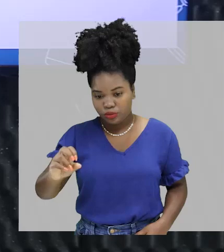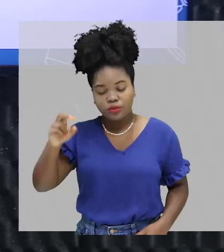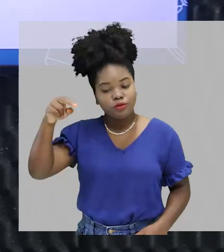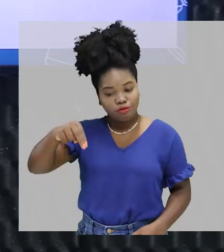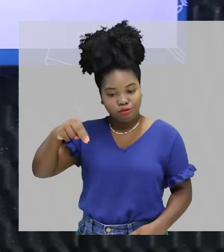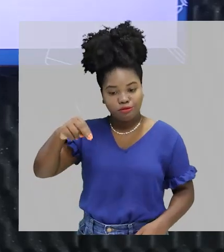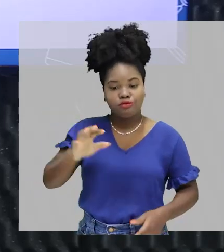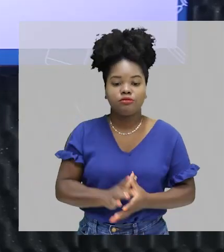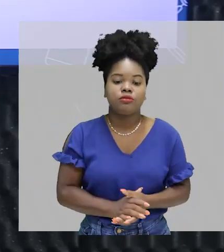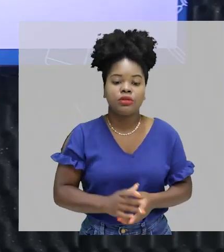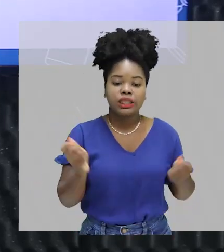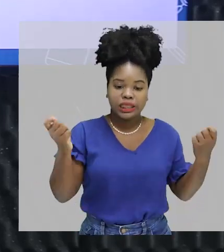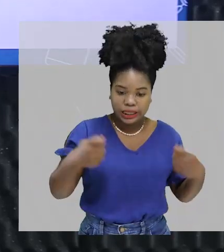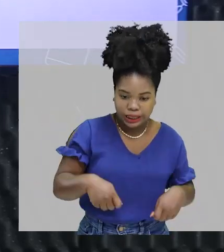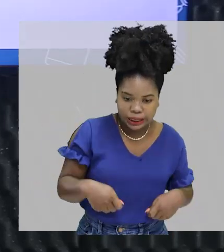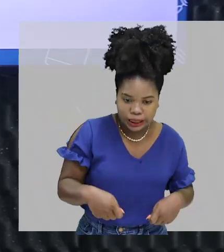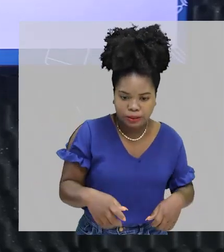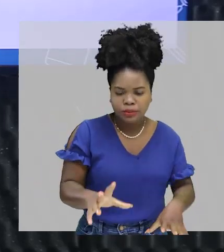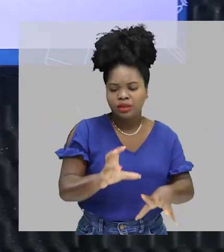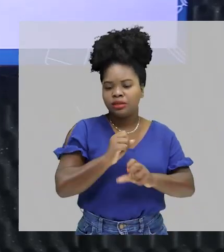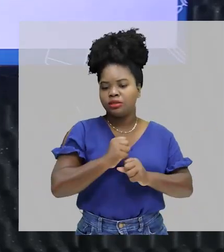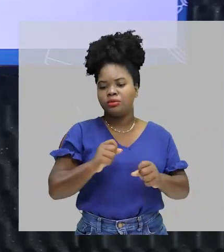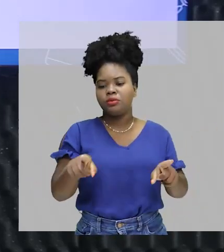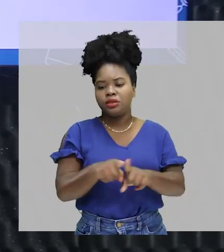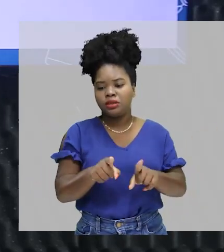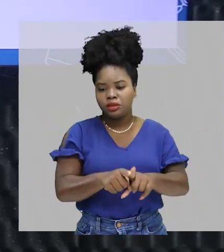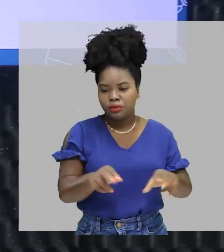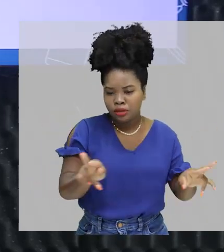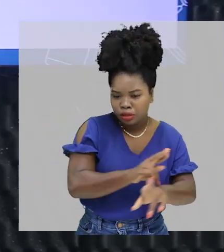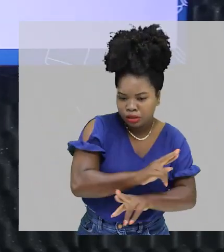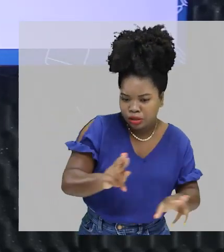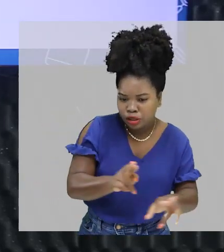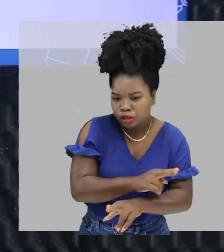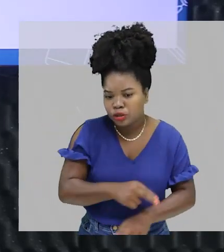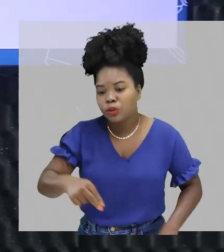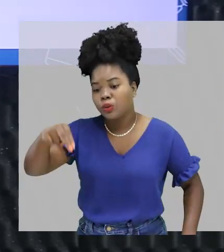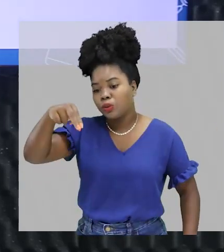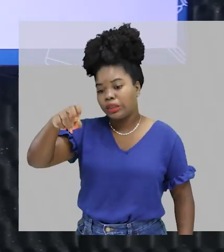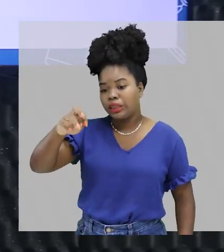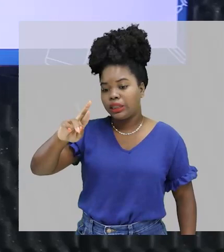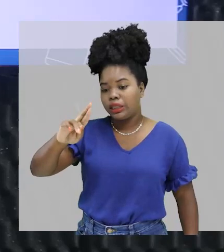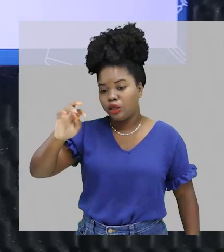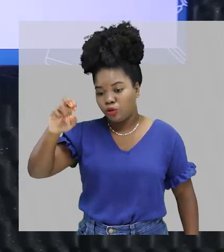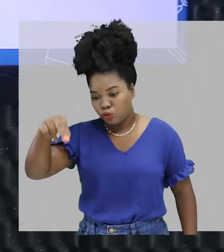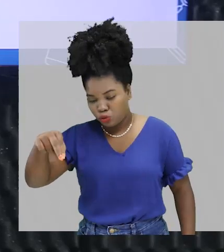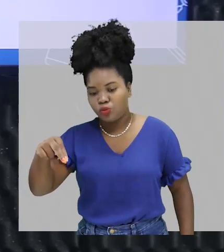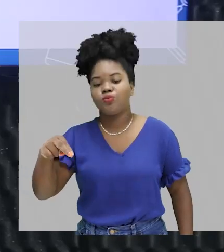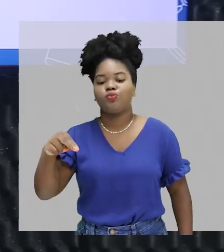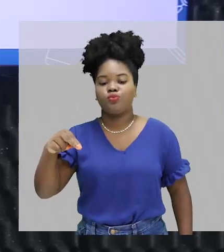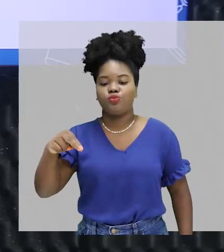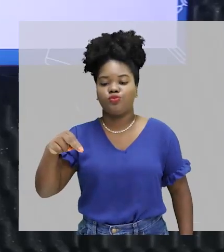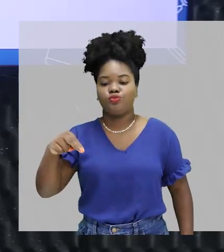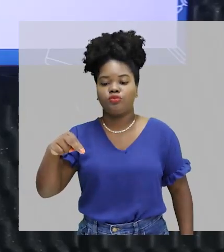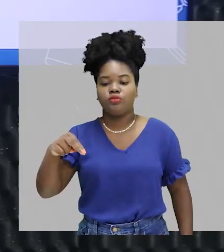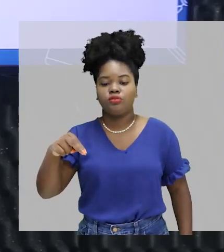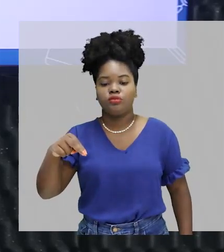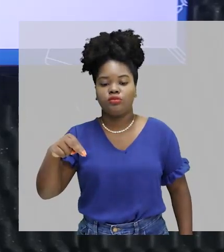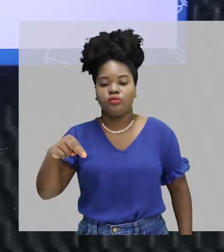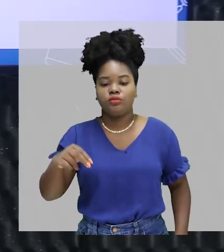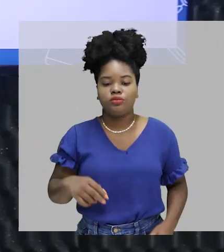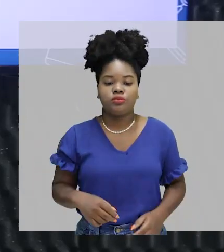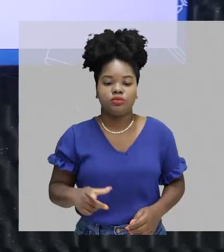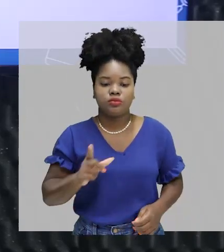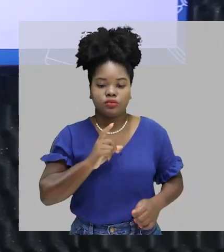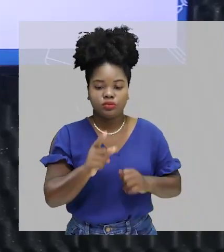pode receber, ele pode interagir com um nêutron, tudo bem? Através, né, de bombardeios